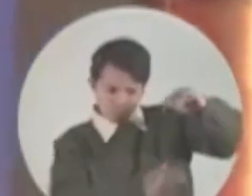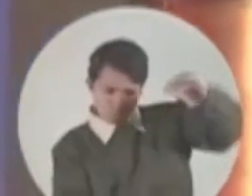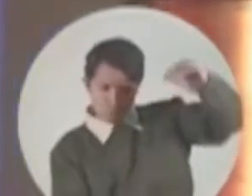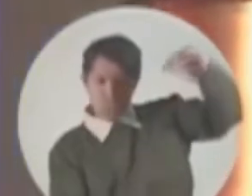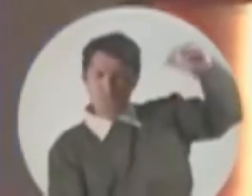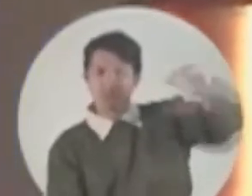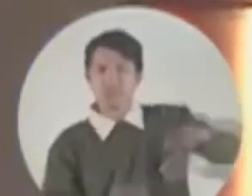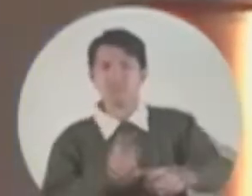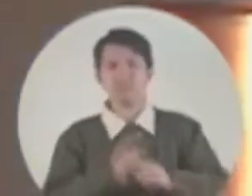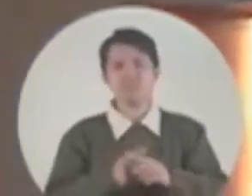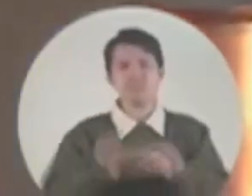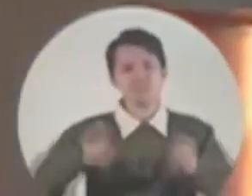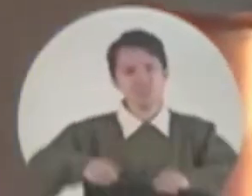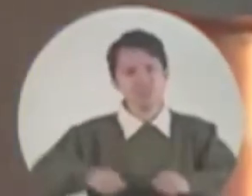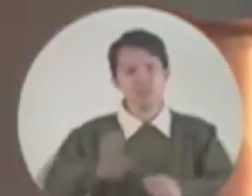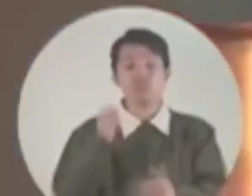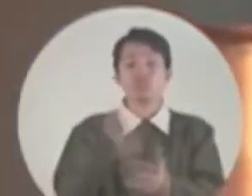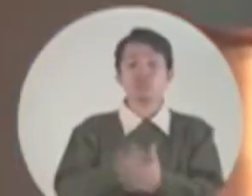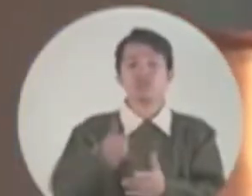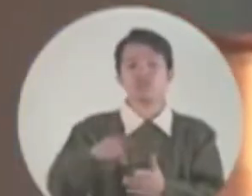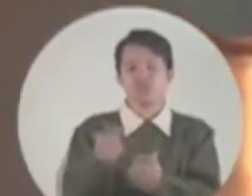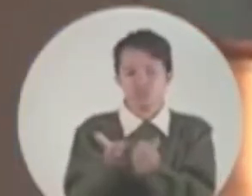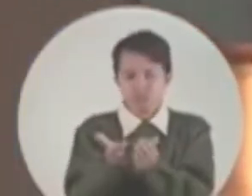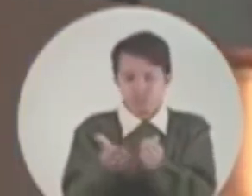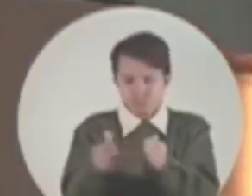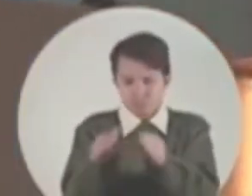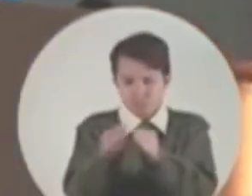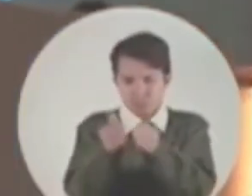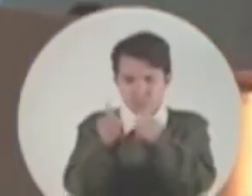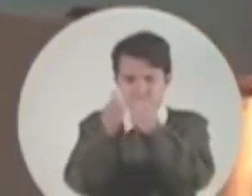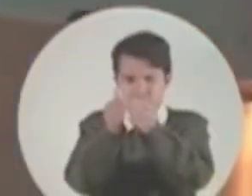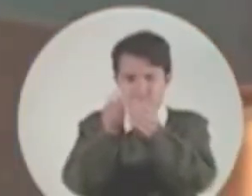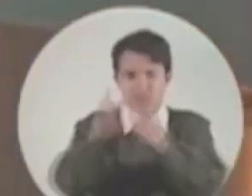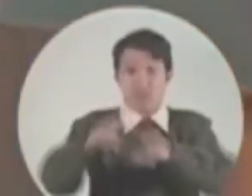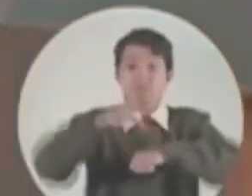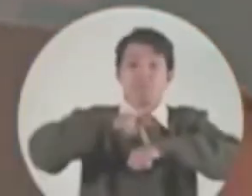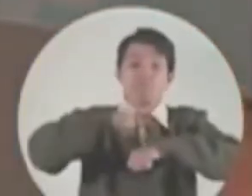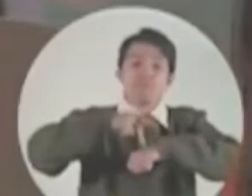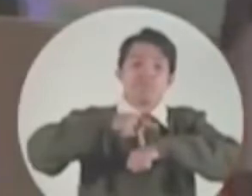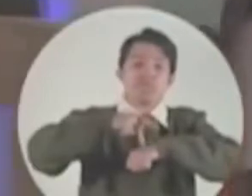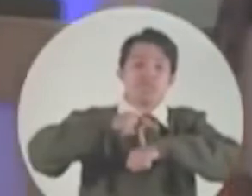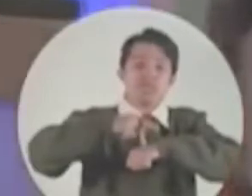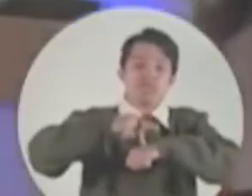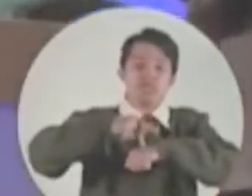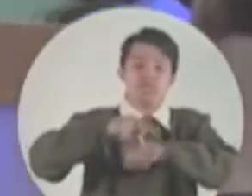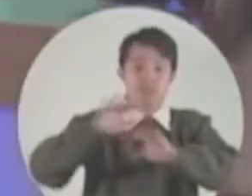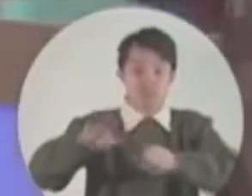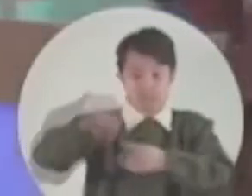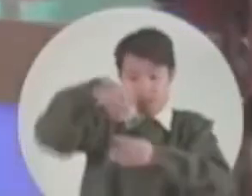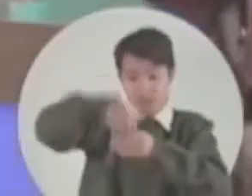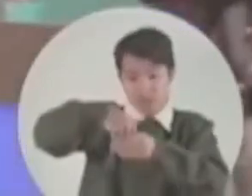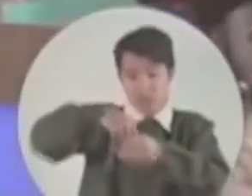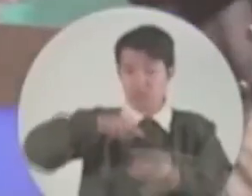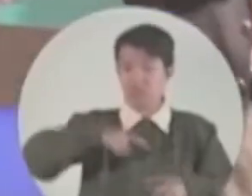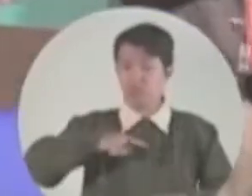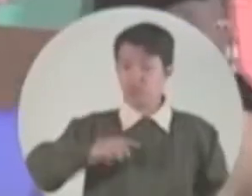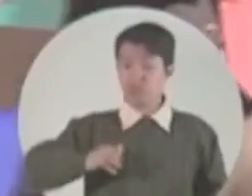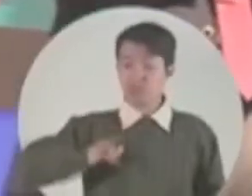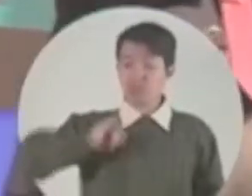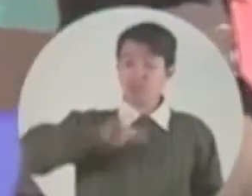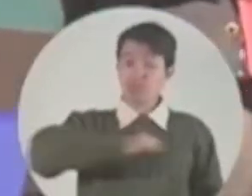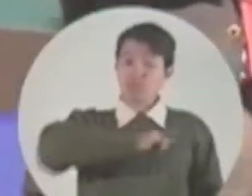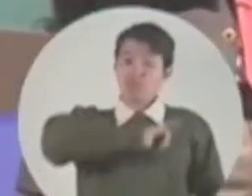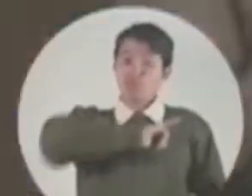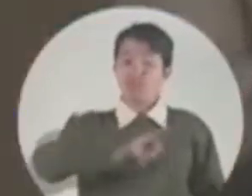que podiam juntar para comprar um vasinho pequenininho de alabastro, de pedra